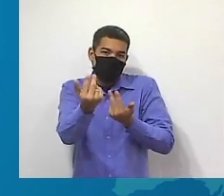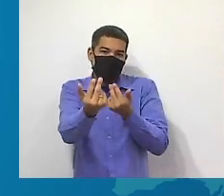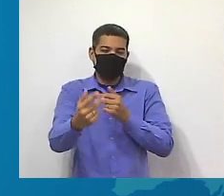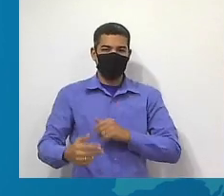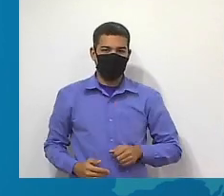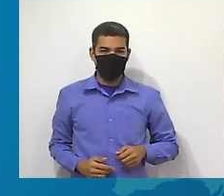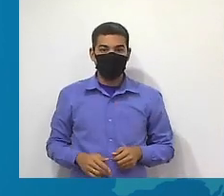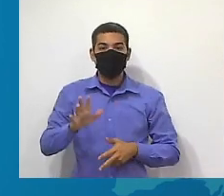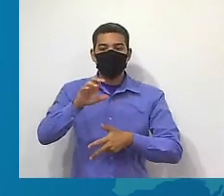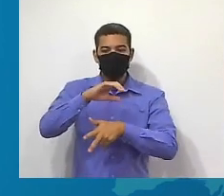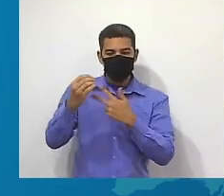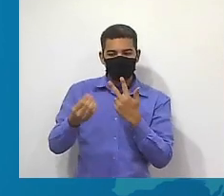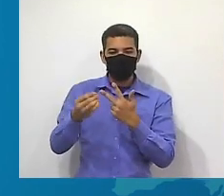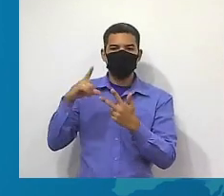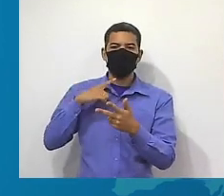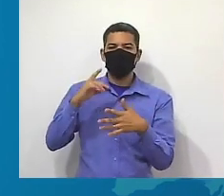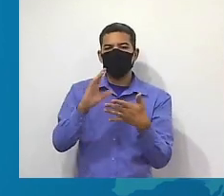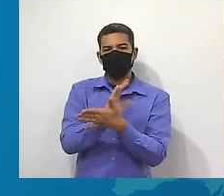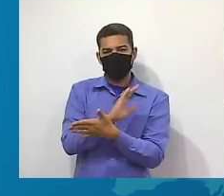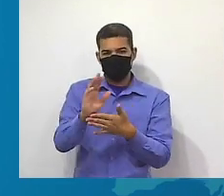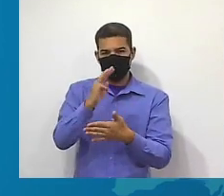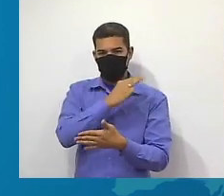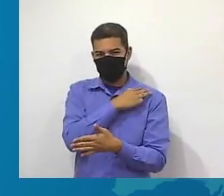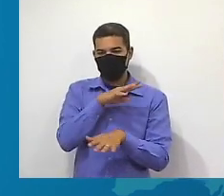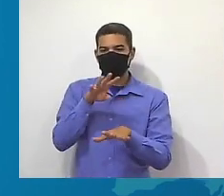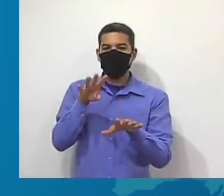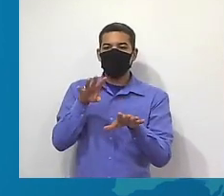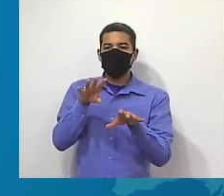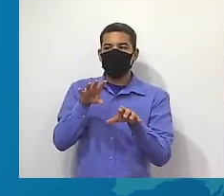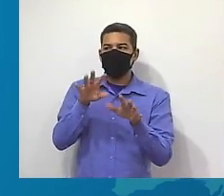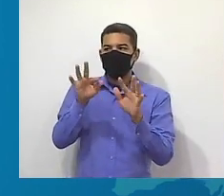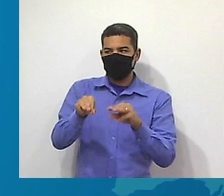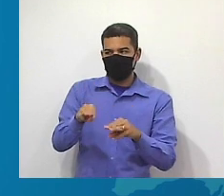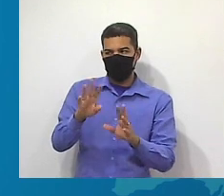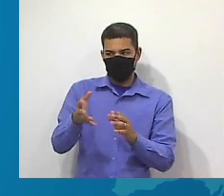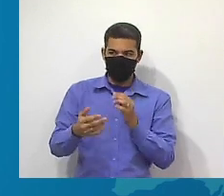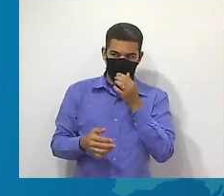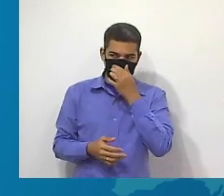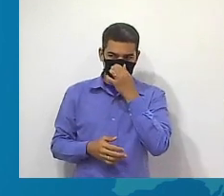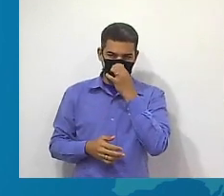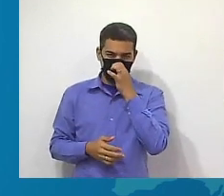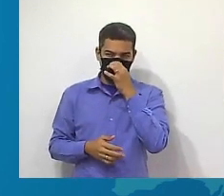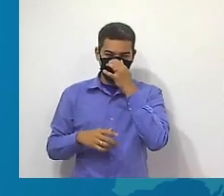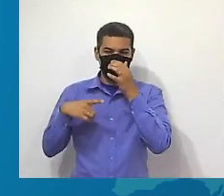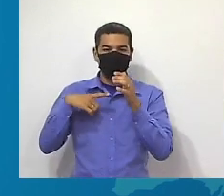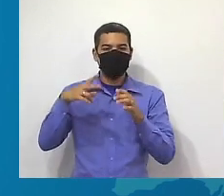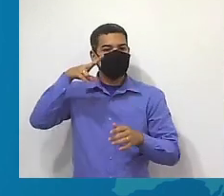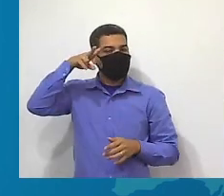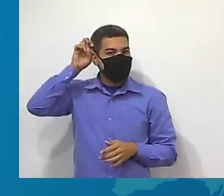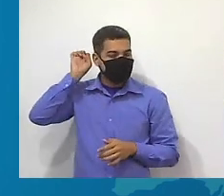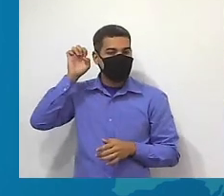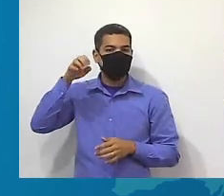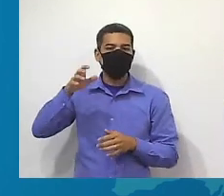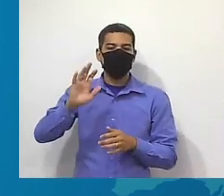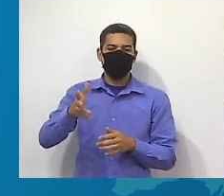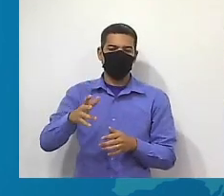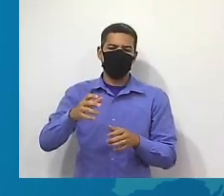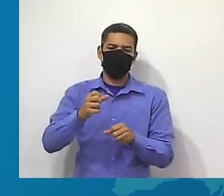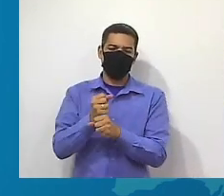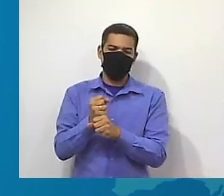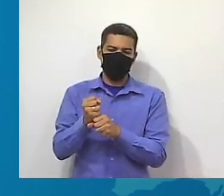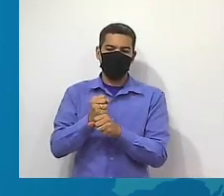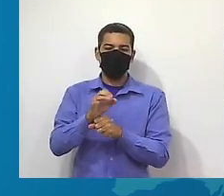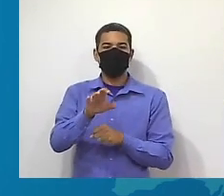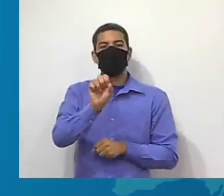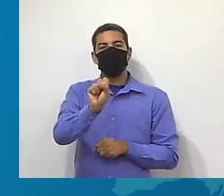estudantes que já estão terminando o 3º ano, mas estudantes que já são veteranos, já estão fazendo vestibulares há mais anos. No SSA